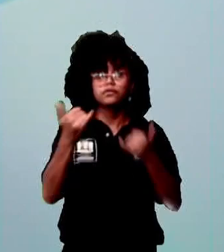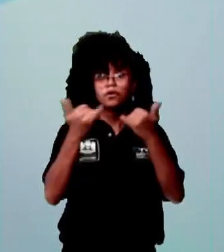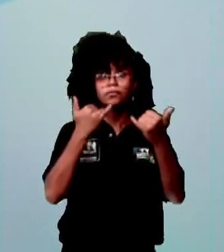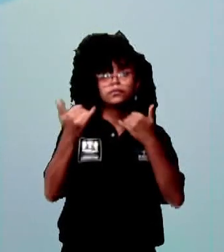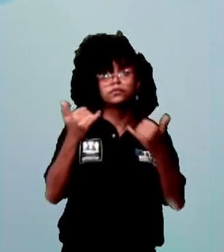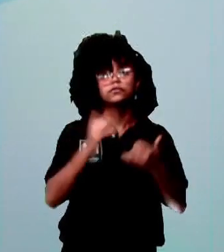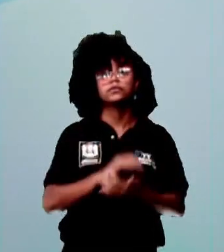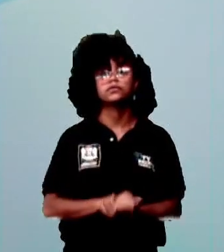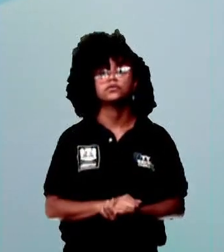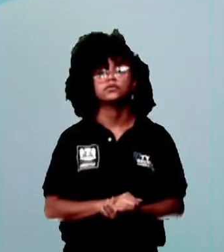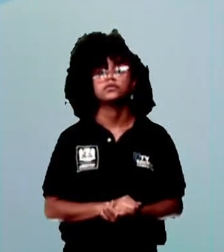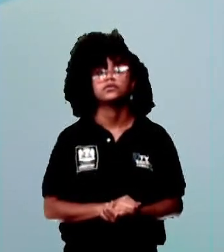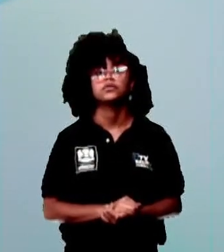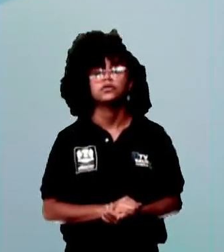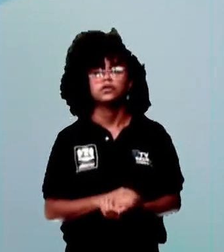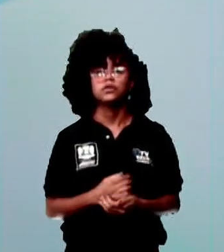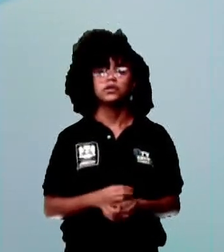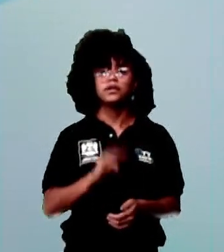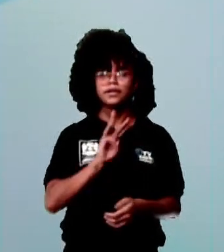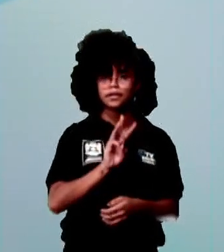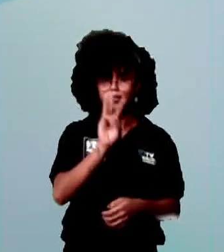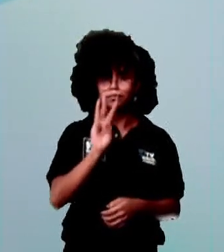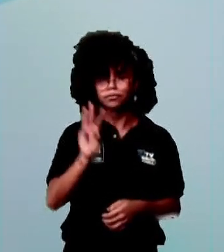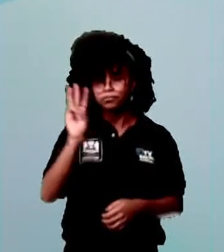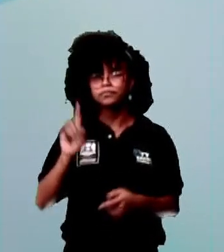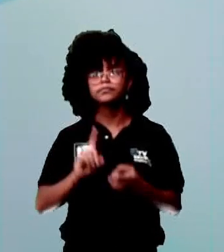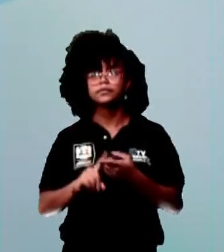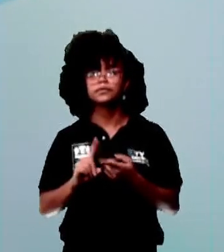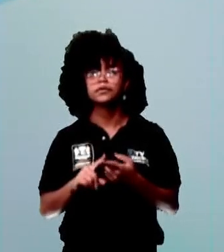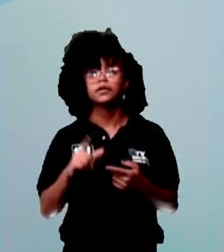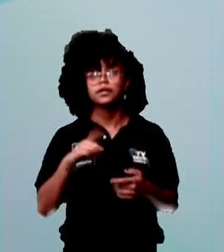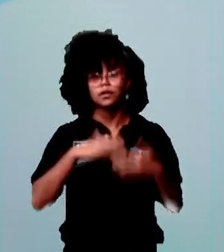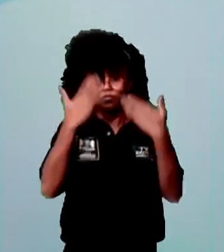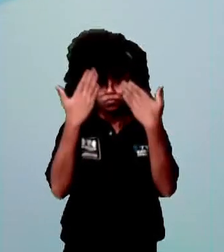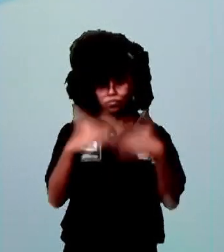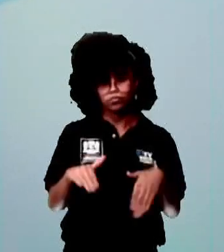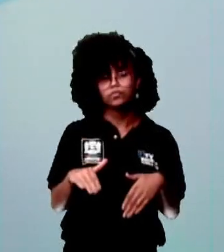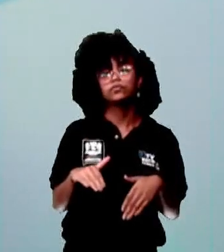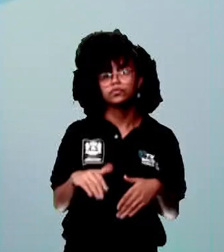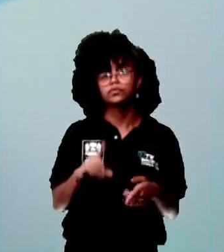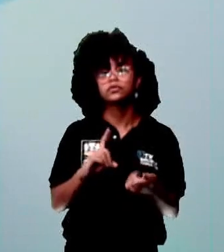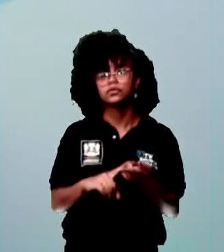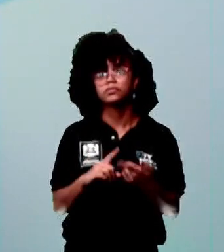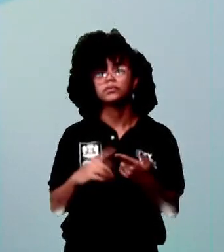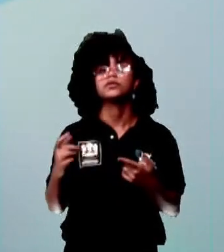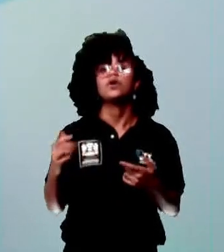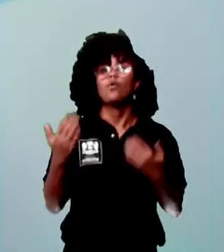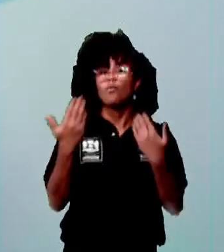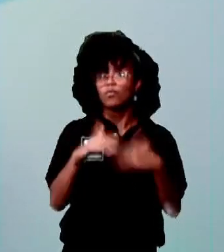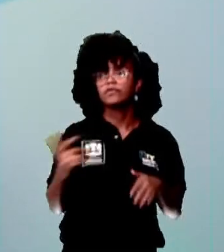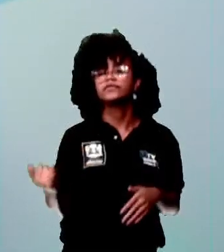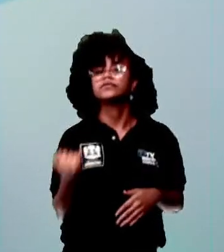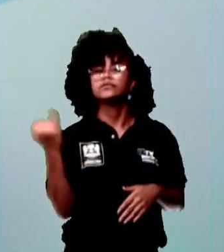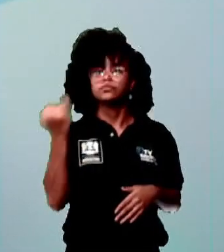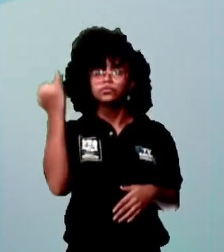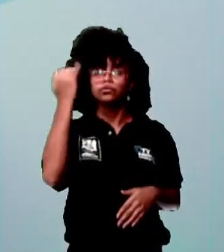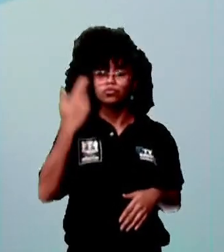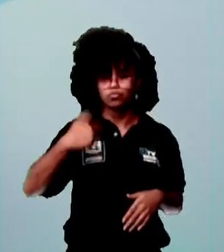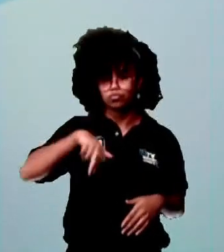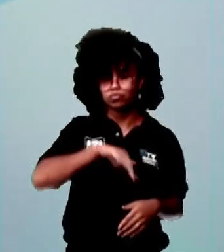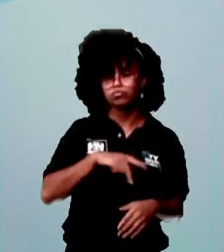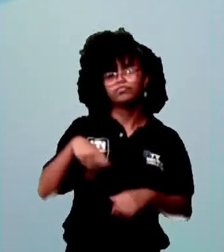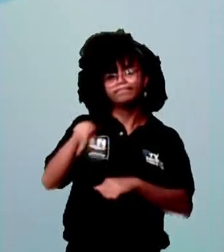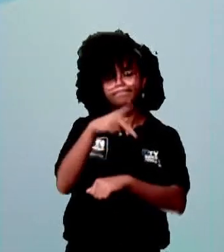E sites diversos. Nós encontramos também em provas, né, provas importantes aí do nosso país